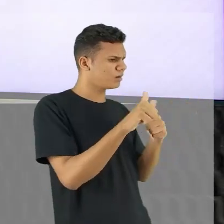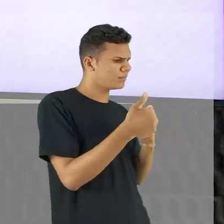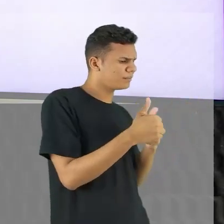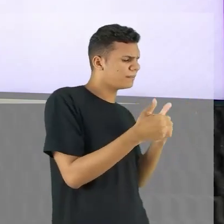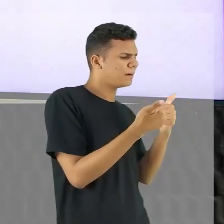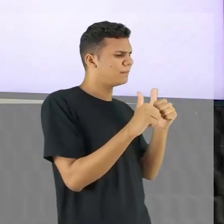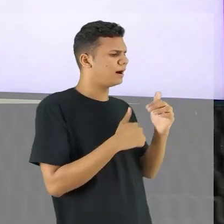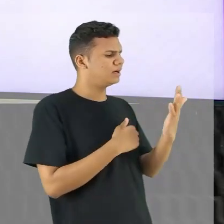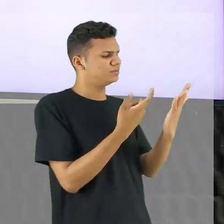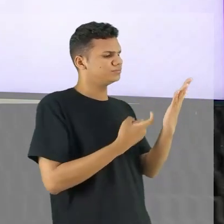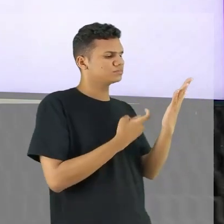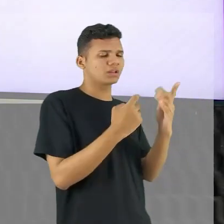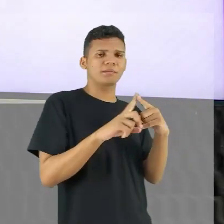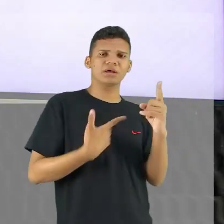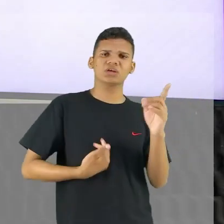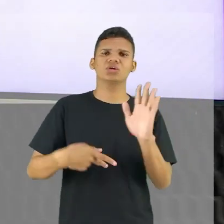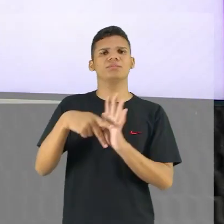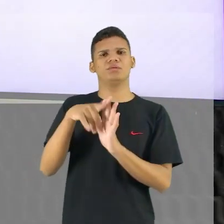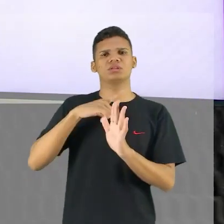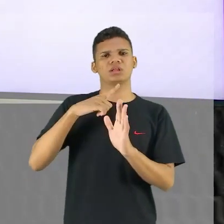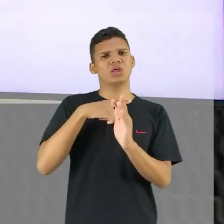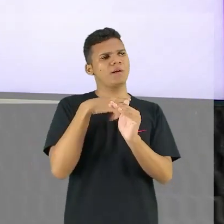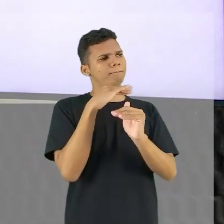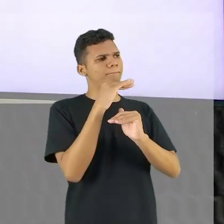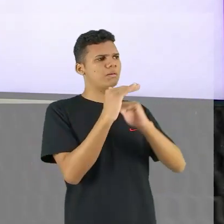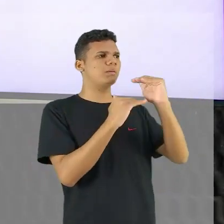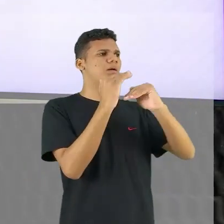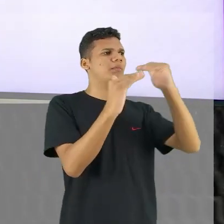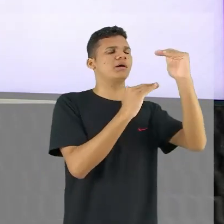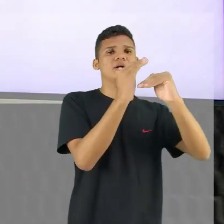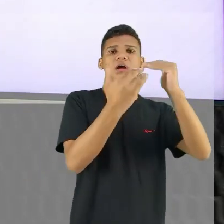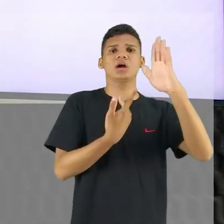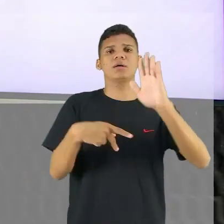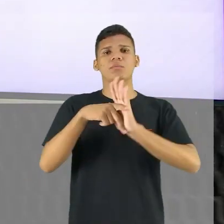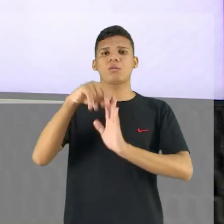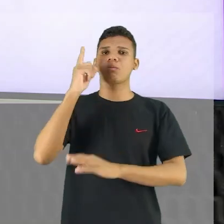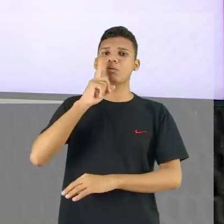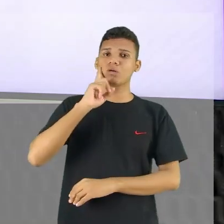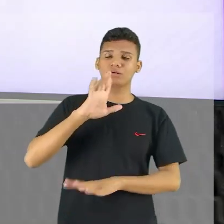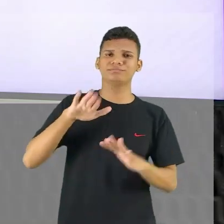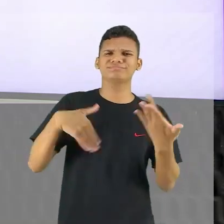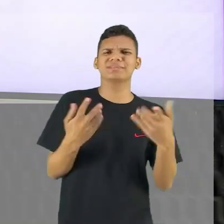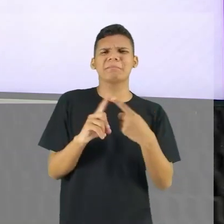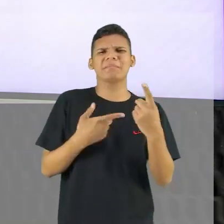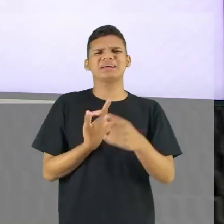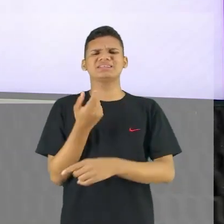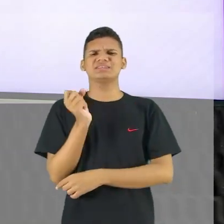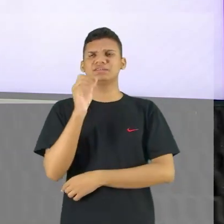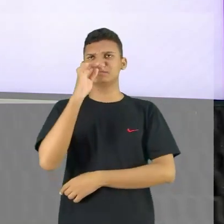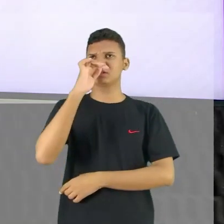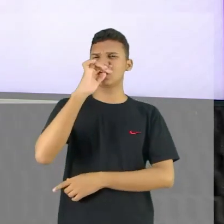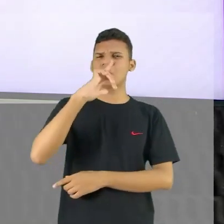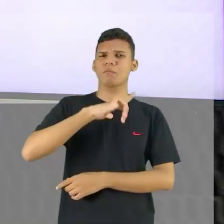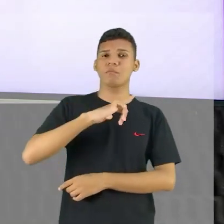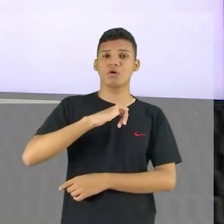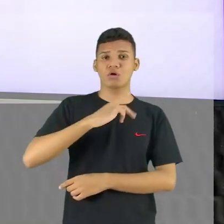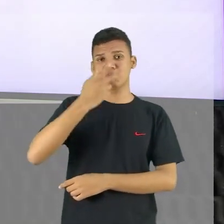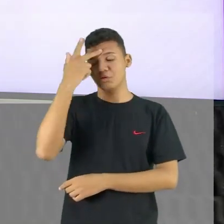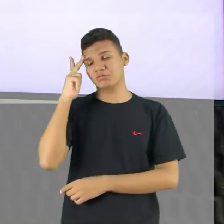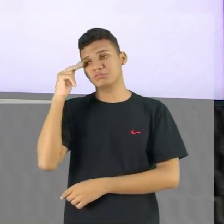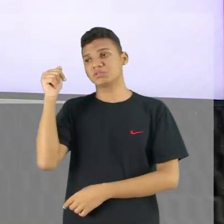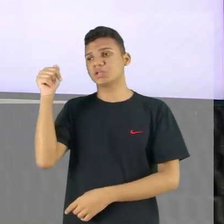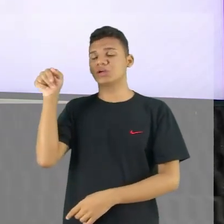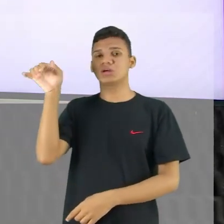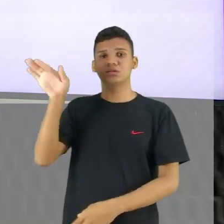dos porto-riquenhos na construção dos americanos. Então, a forma que os porto-riquenhos